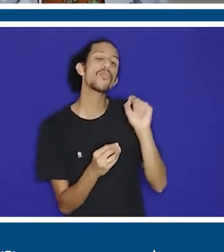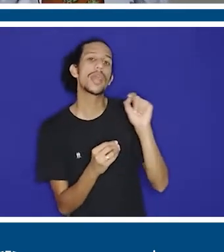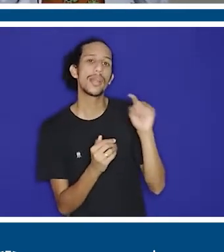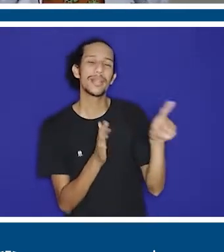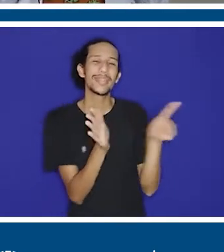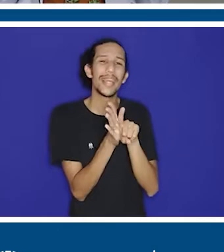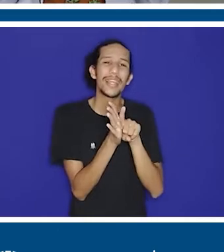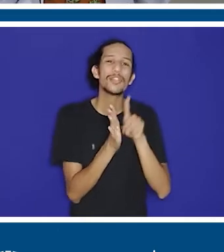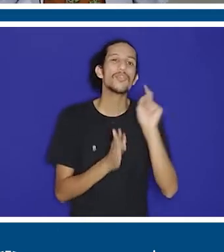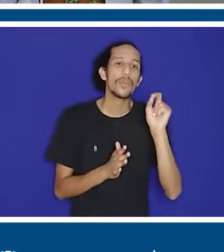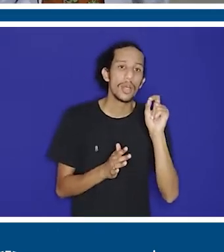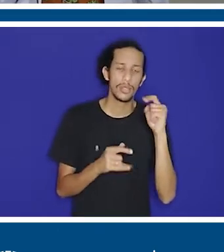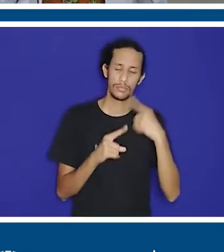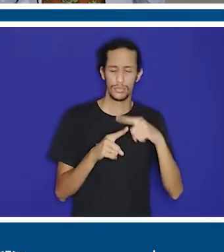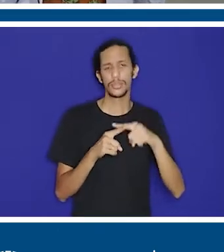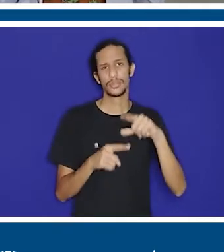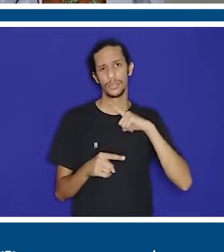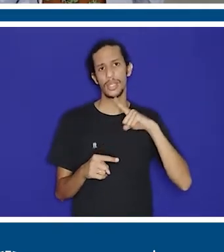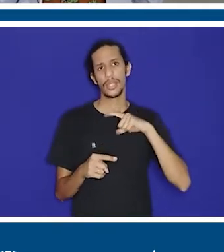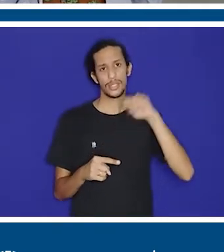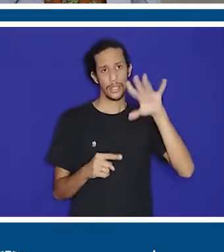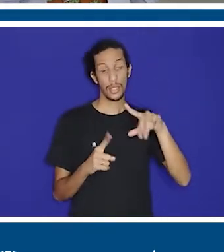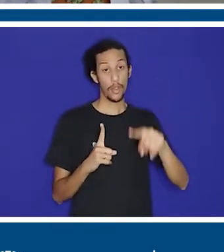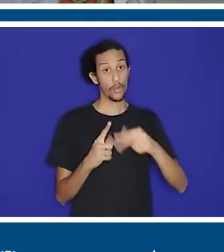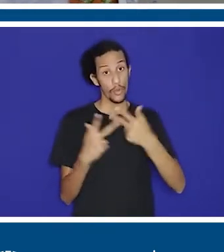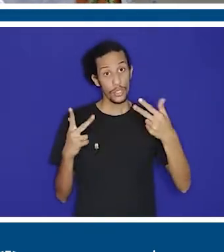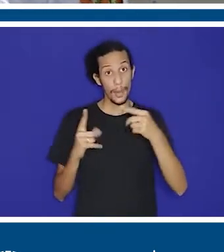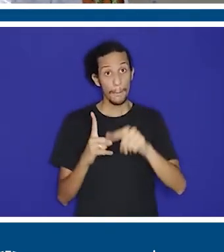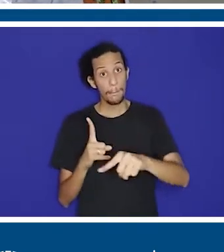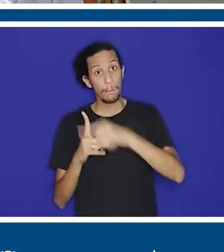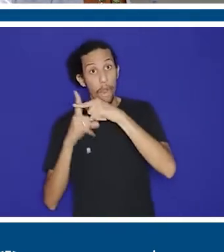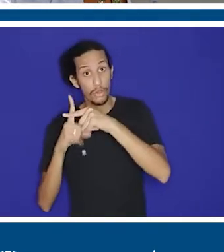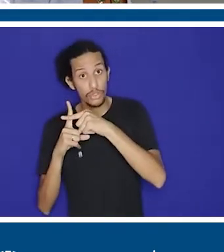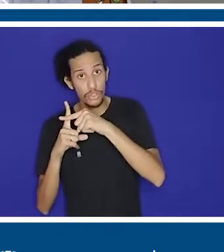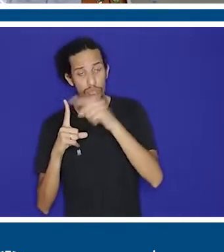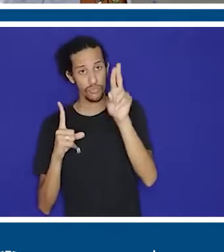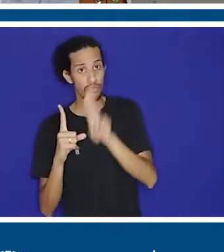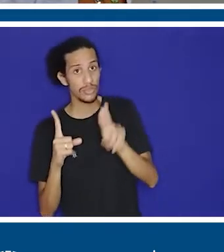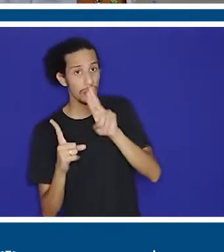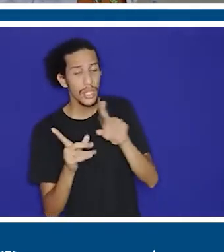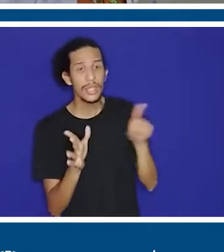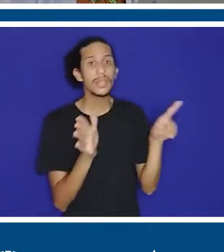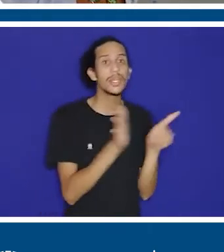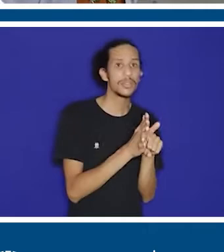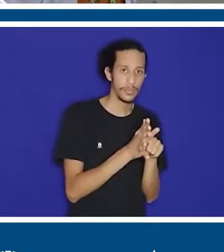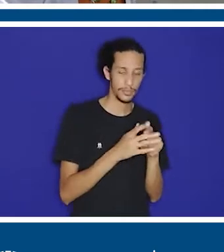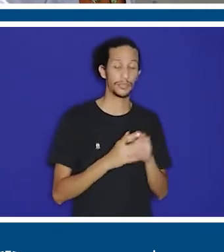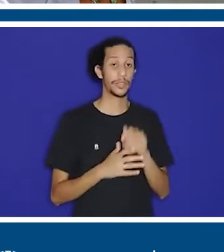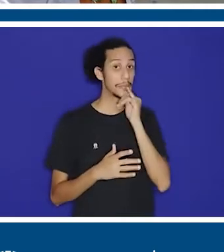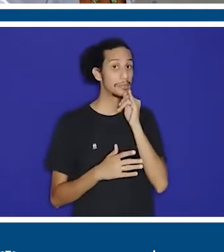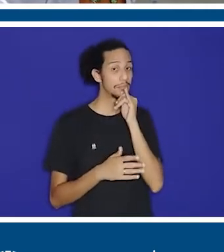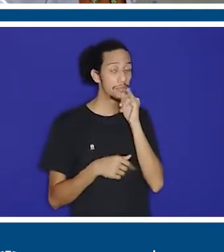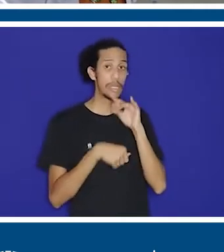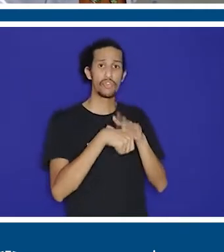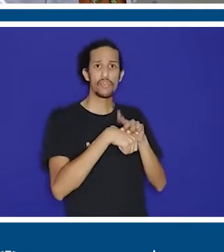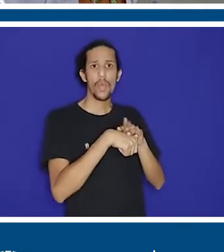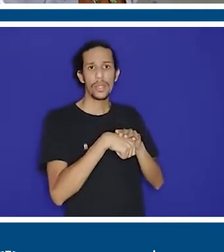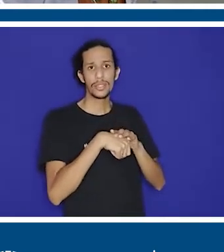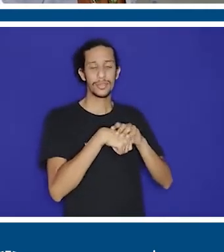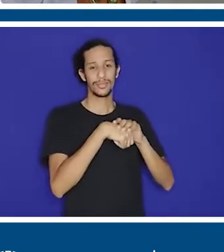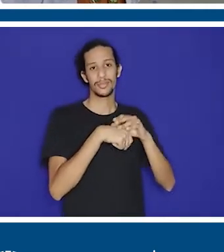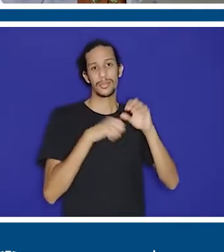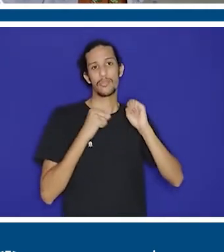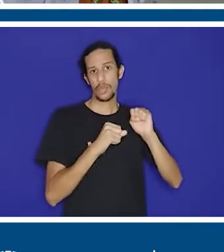porque tem a ver essa questão das indicações dele, né? Então, doenças inflamatórias como esclerose